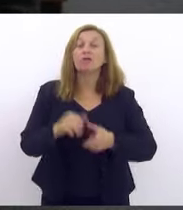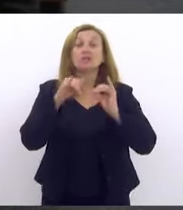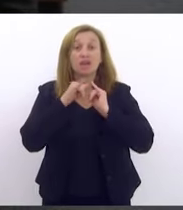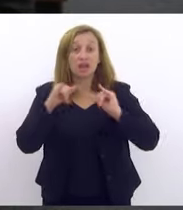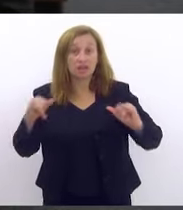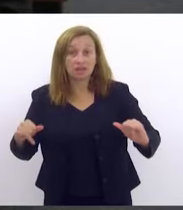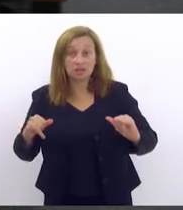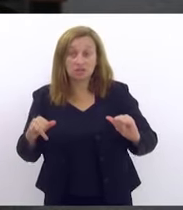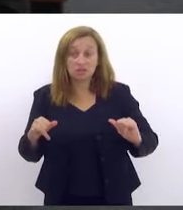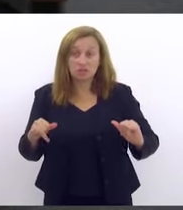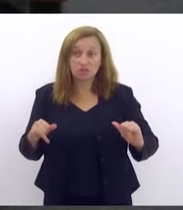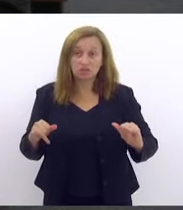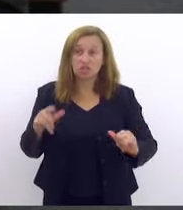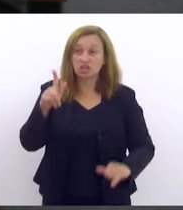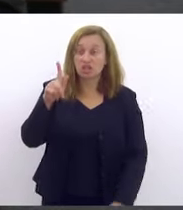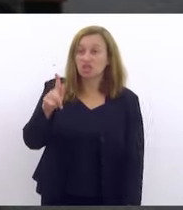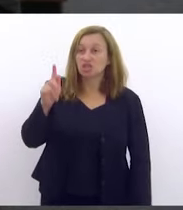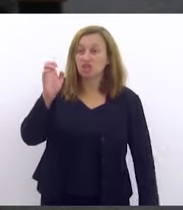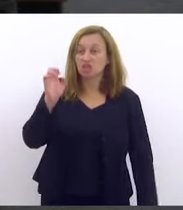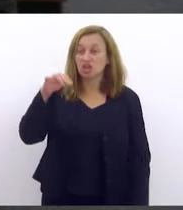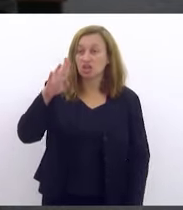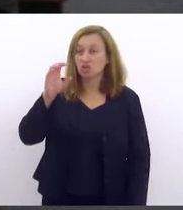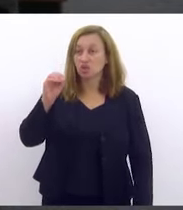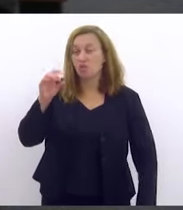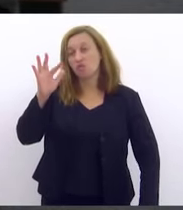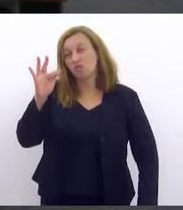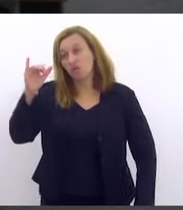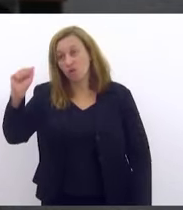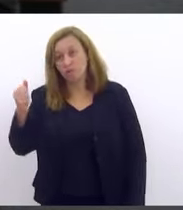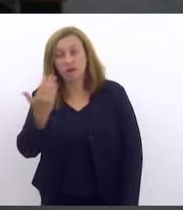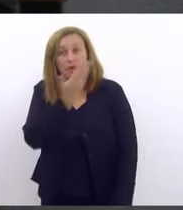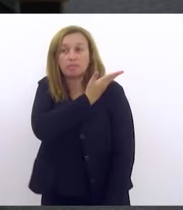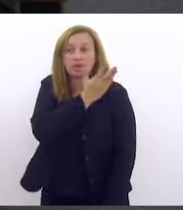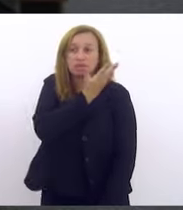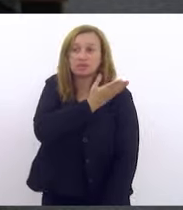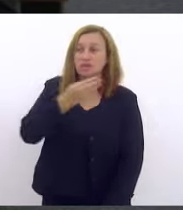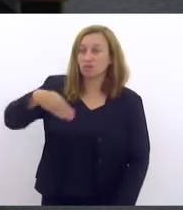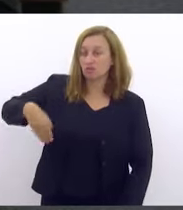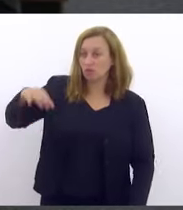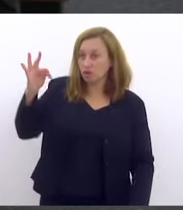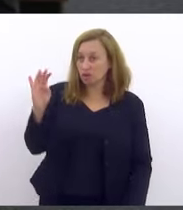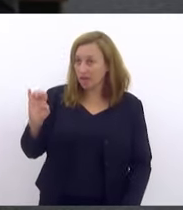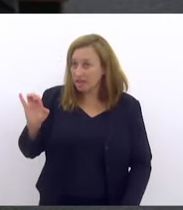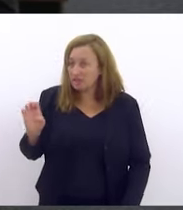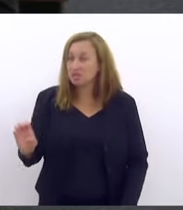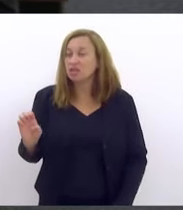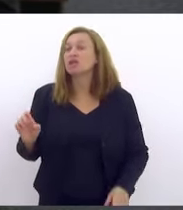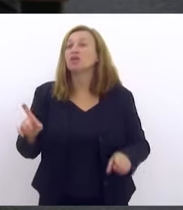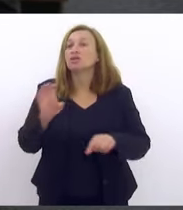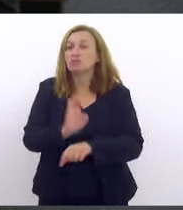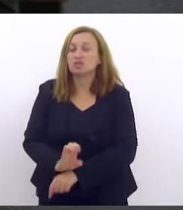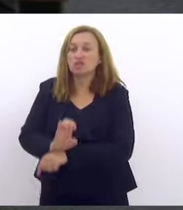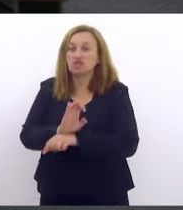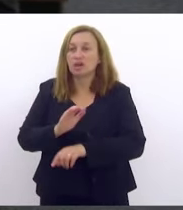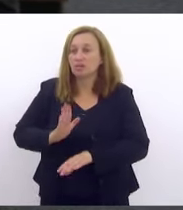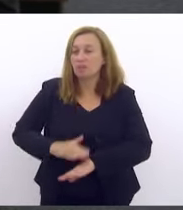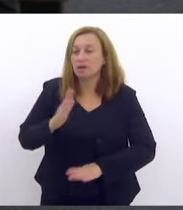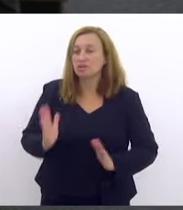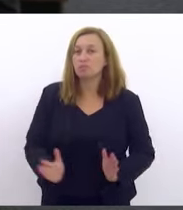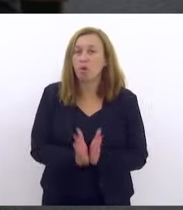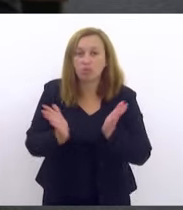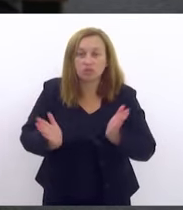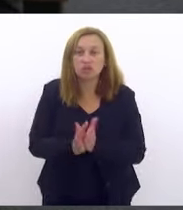declarações xenofóbicas, preconceituosas com o Nordeste, preconceituosas com os estados mais pobres do